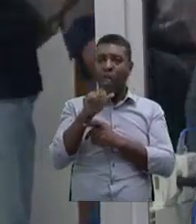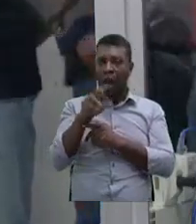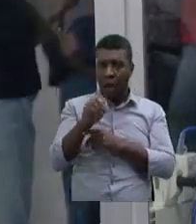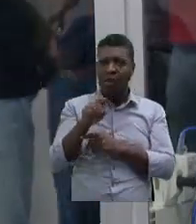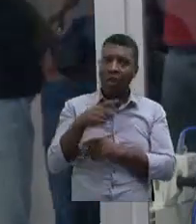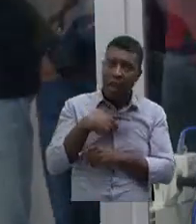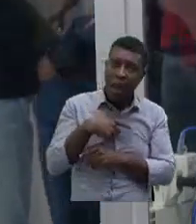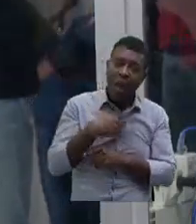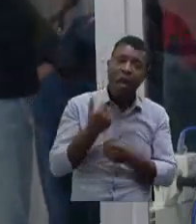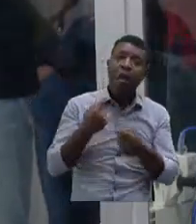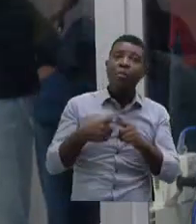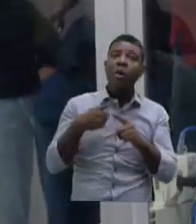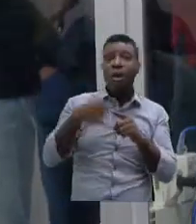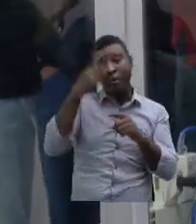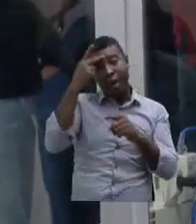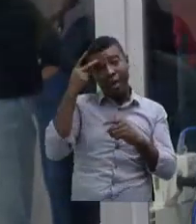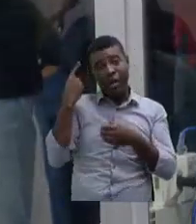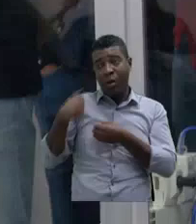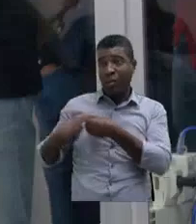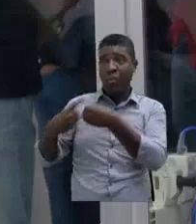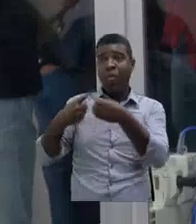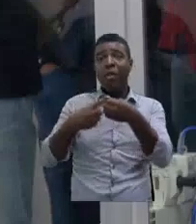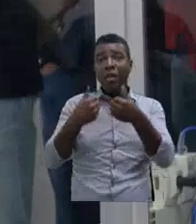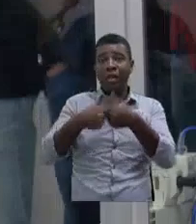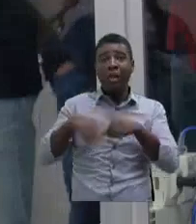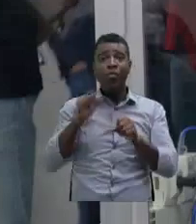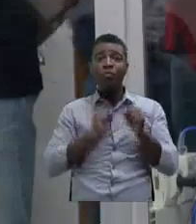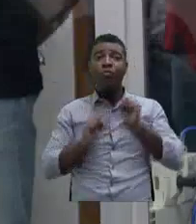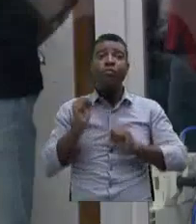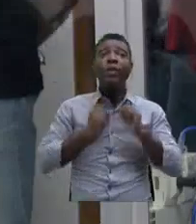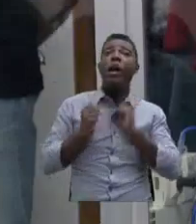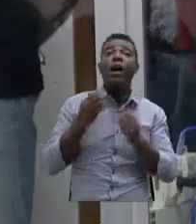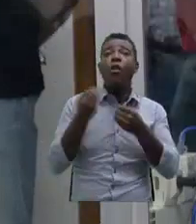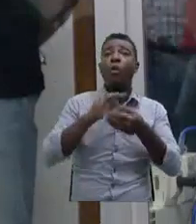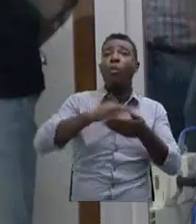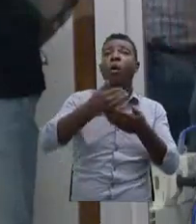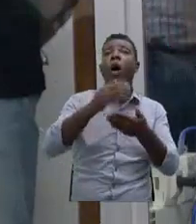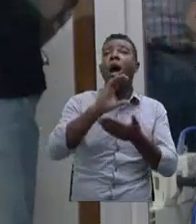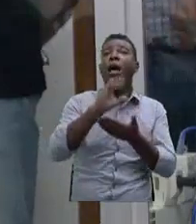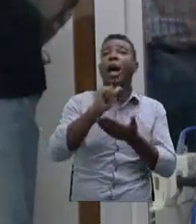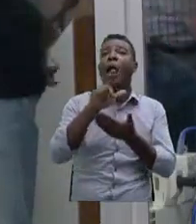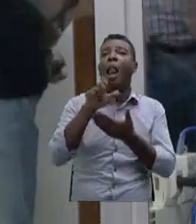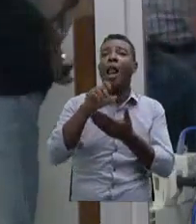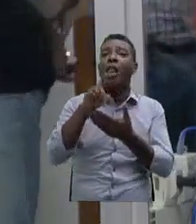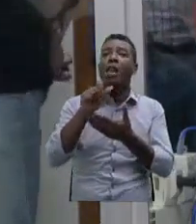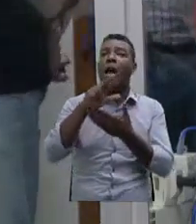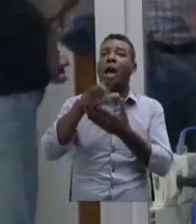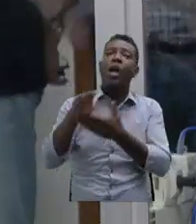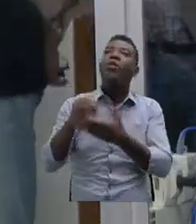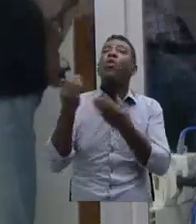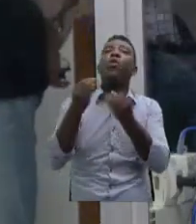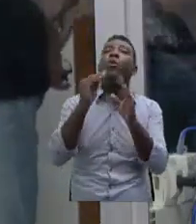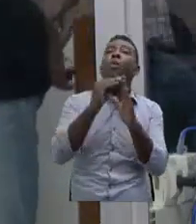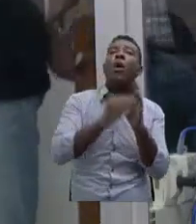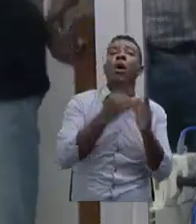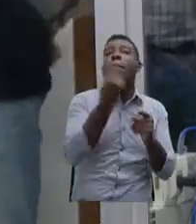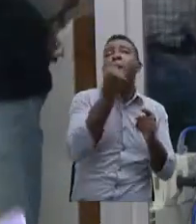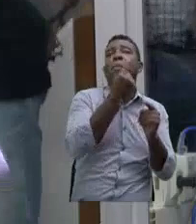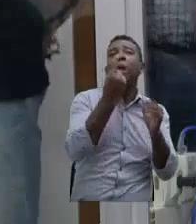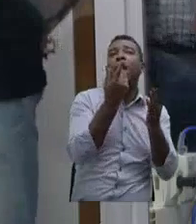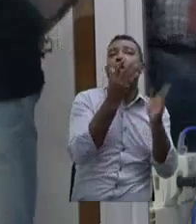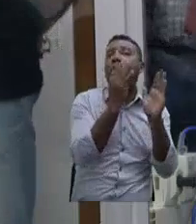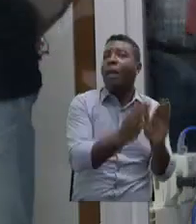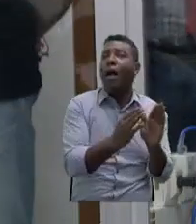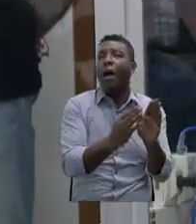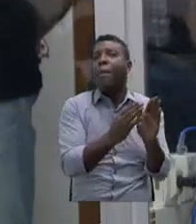está no interior, está com muita ansiedade por esse calendário. Como é que vai ser a previsão de data de abertura dos editais, primeira etapa, como que vai ser